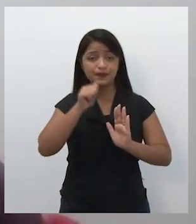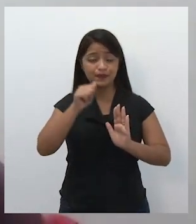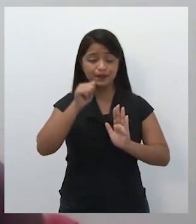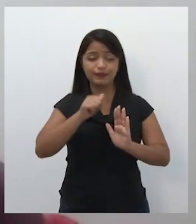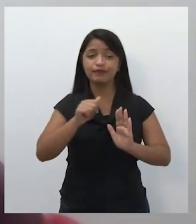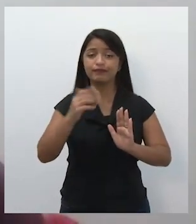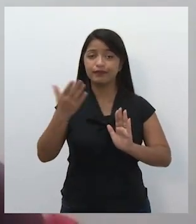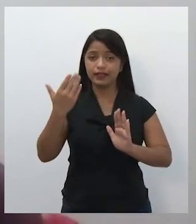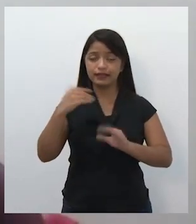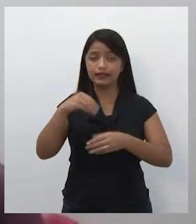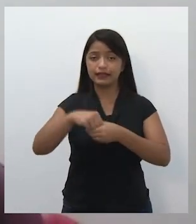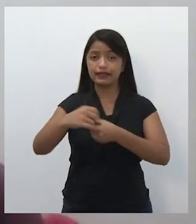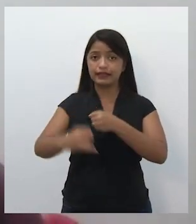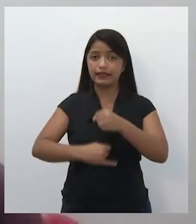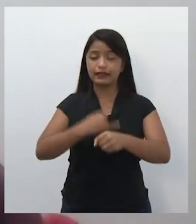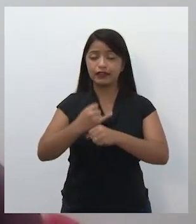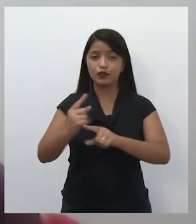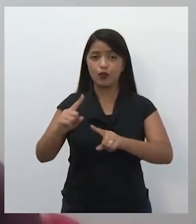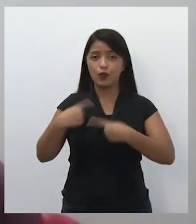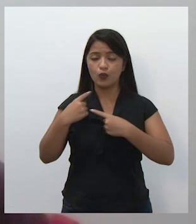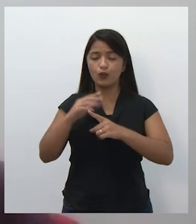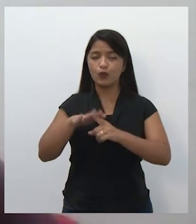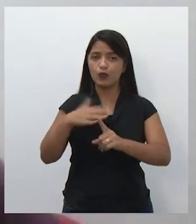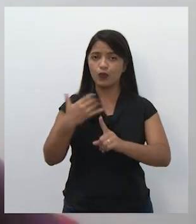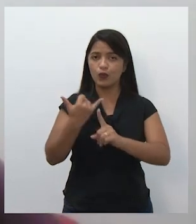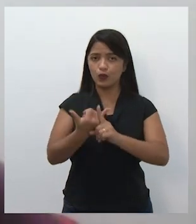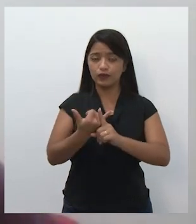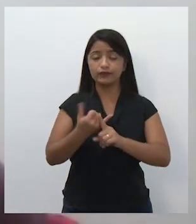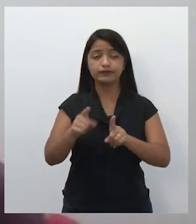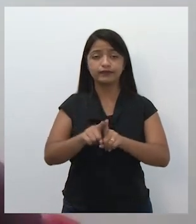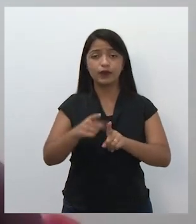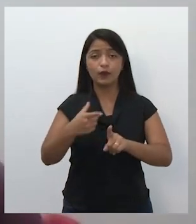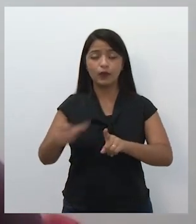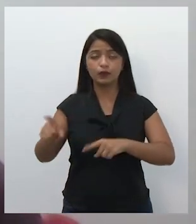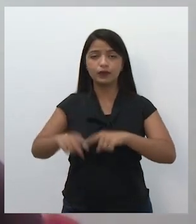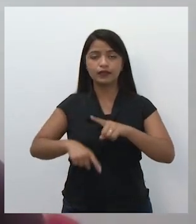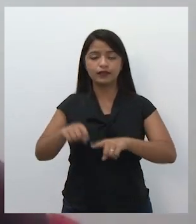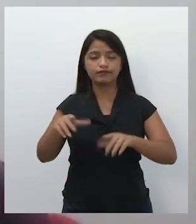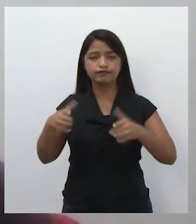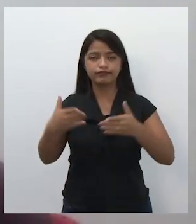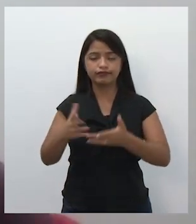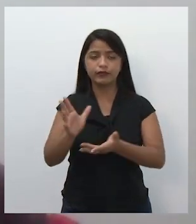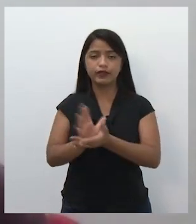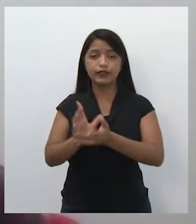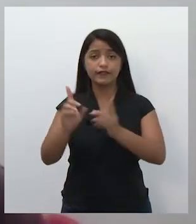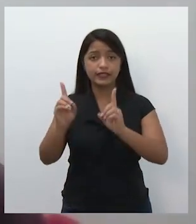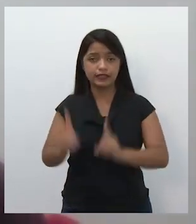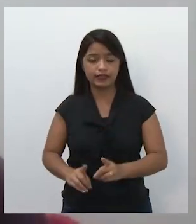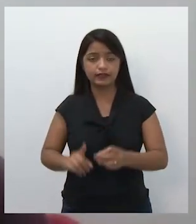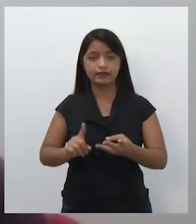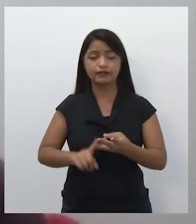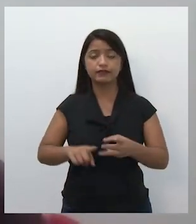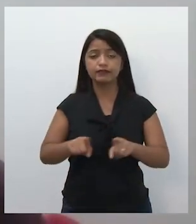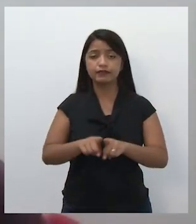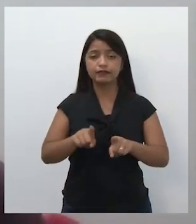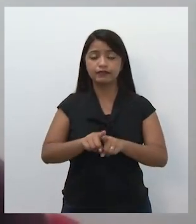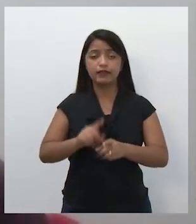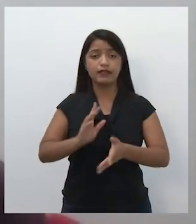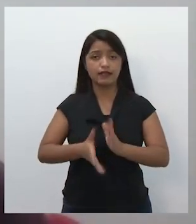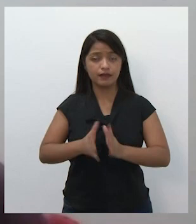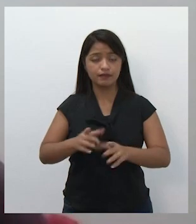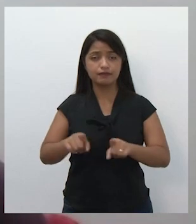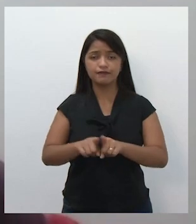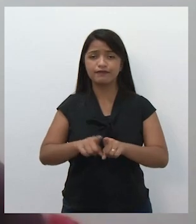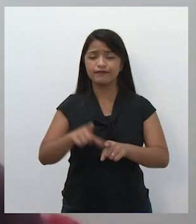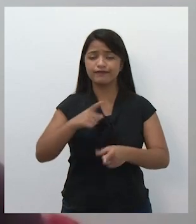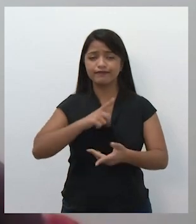cyberbullying, né? A gente tem material que trata também da questão das pessoas com deficiência, a gente trata da questão da Libras, a gente trata, tentou,